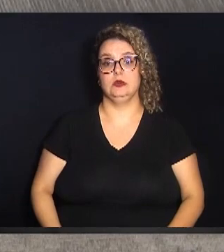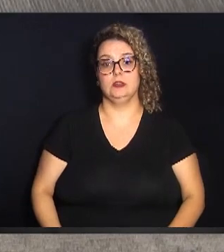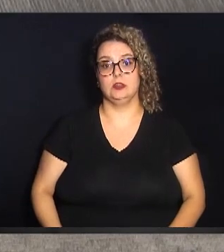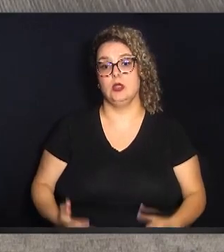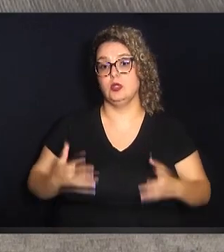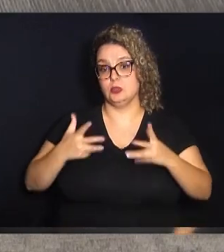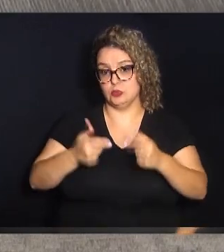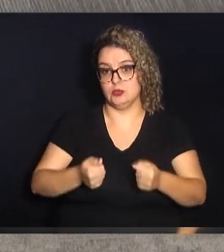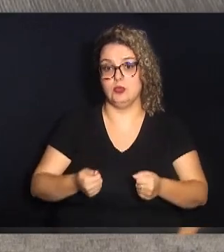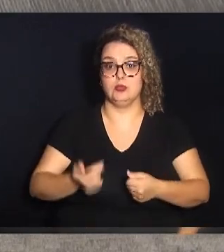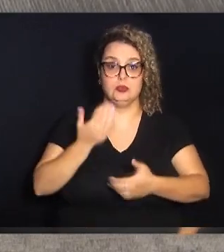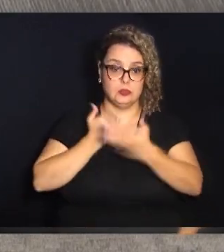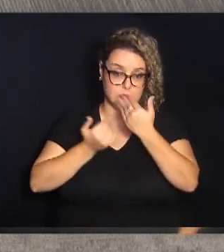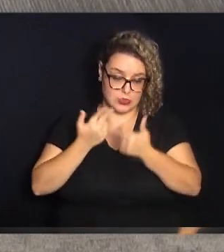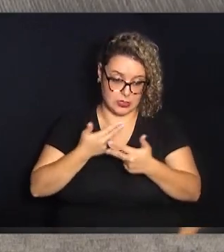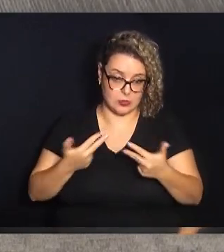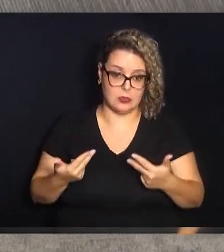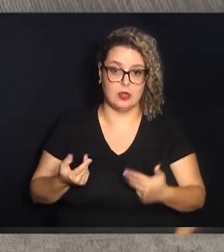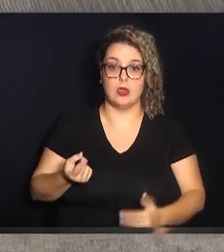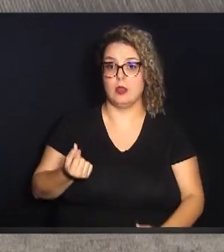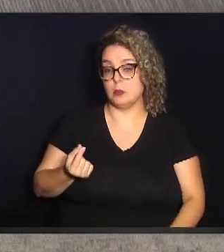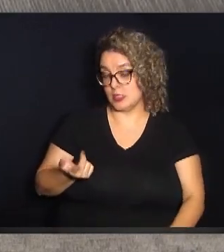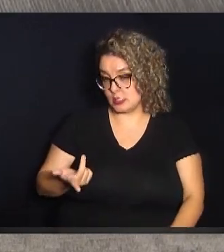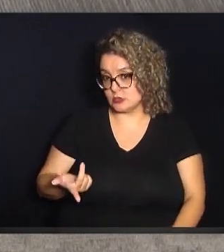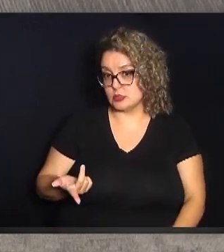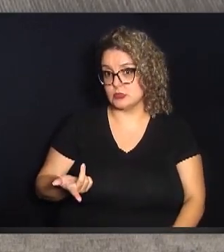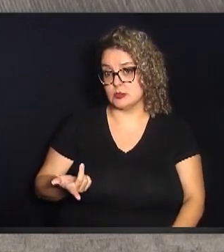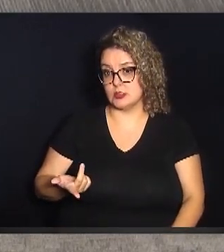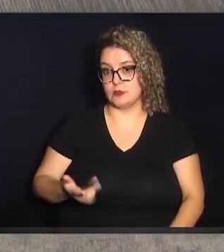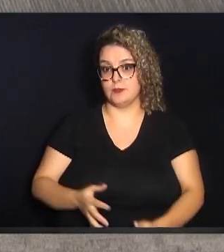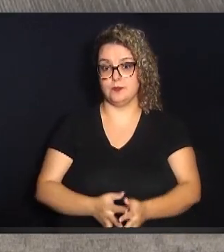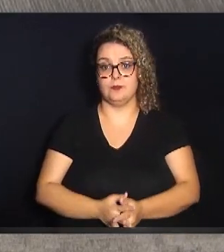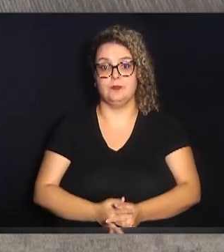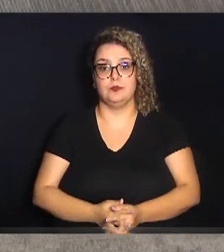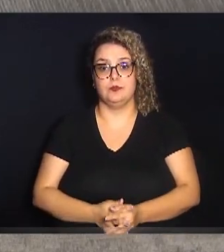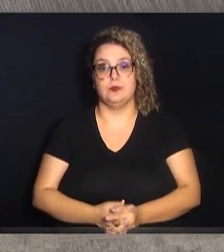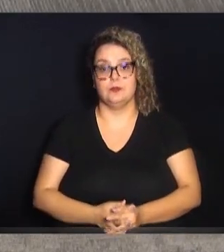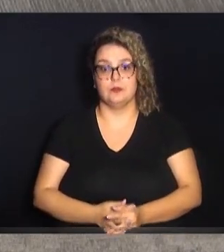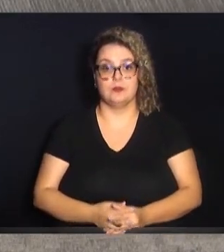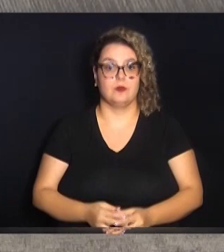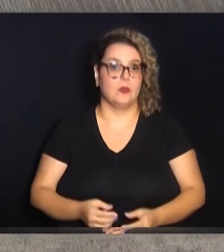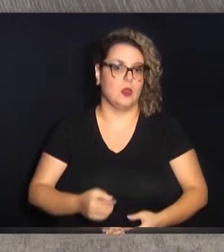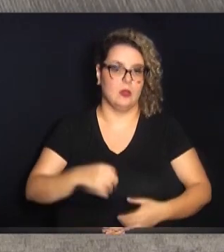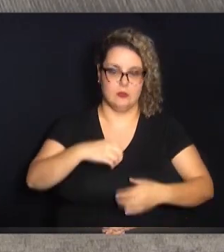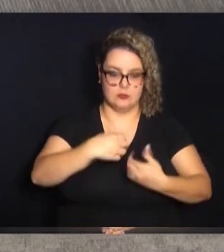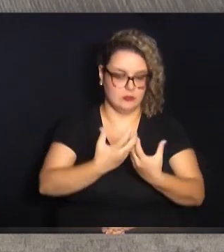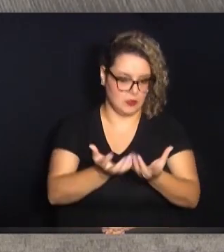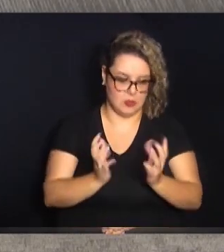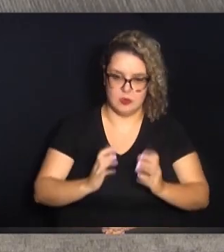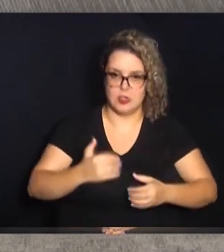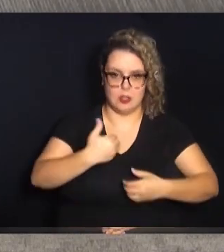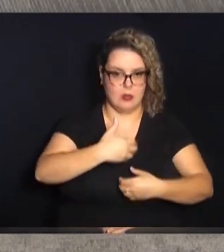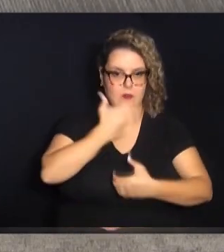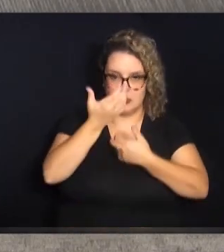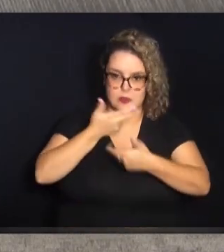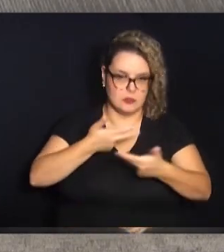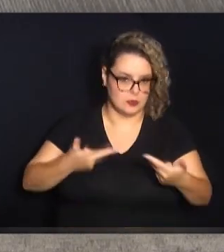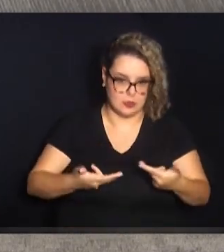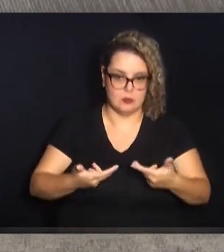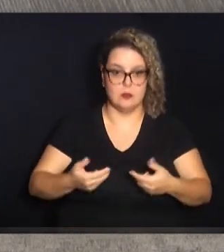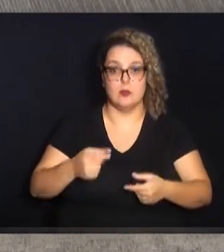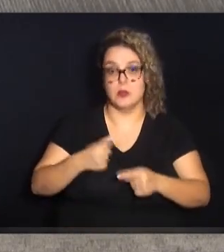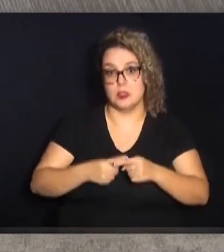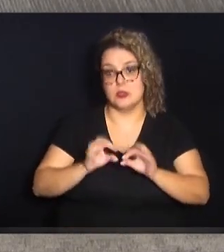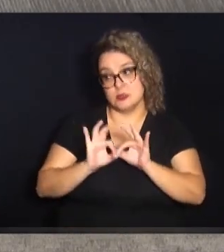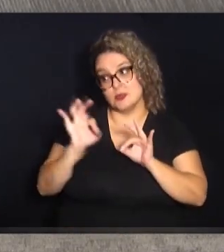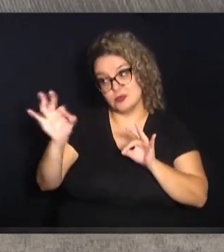toda os nossos alimentos frescos né A as as vegetais frutas e tudo mais porque se